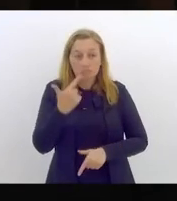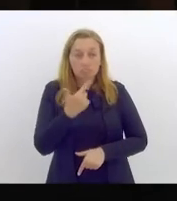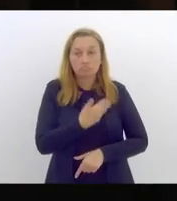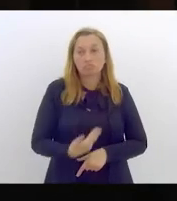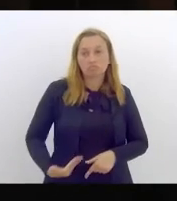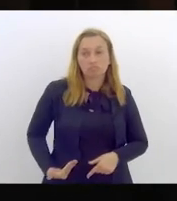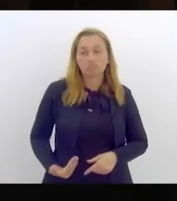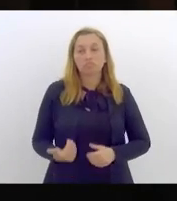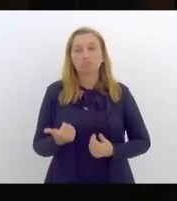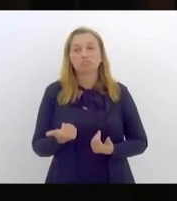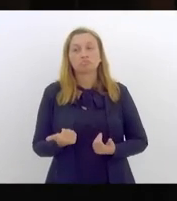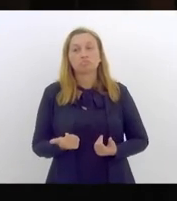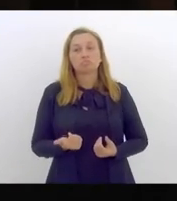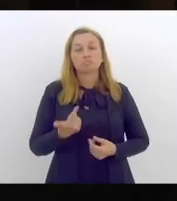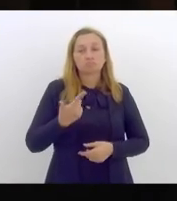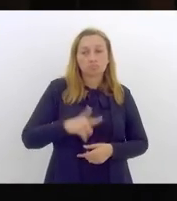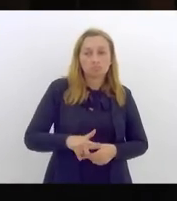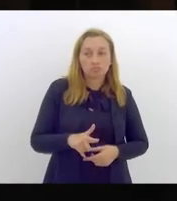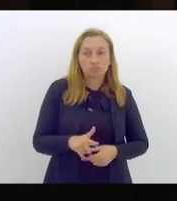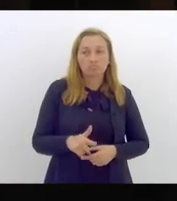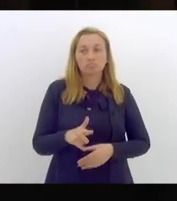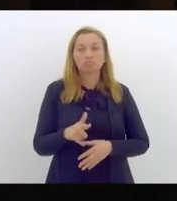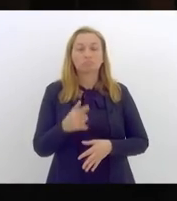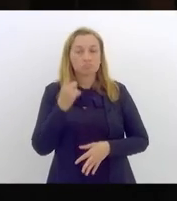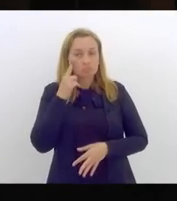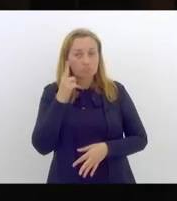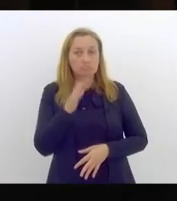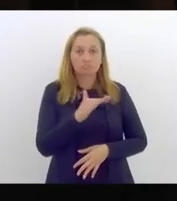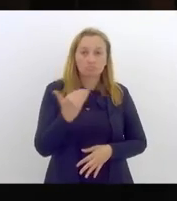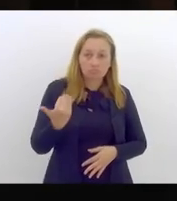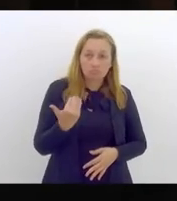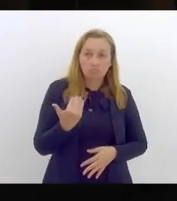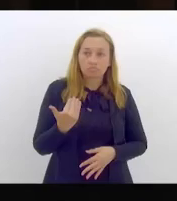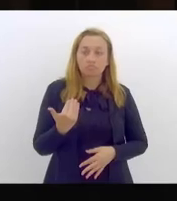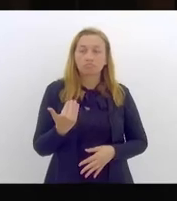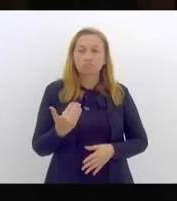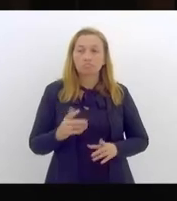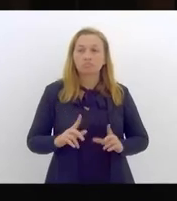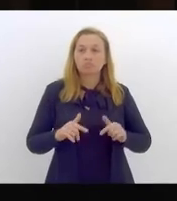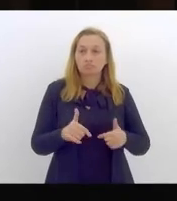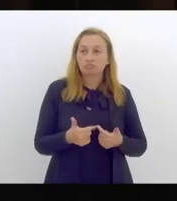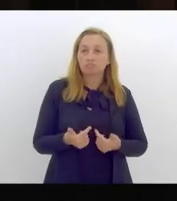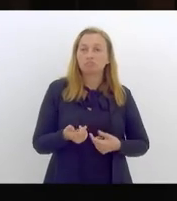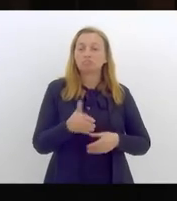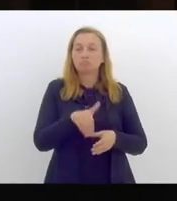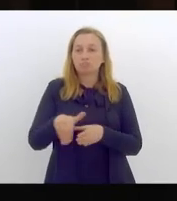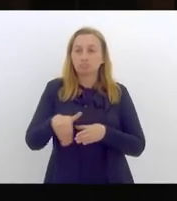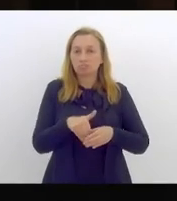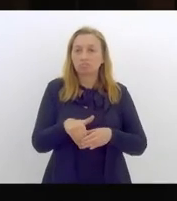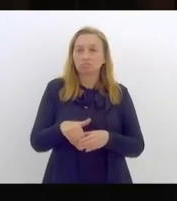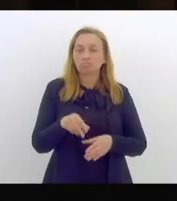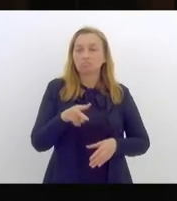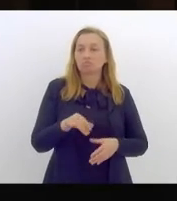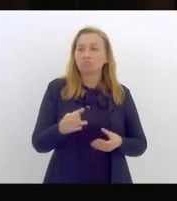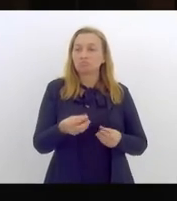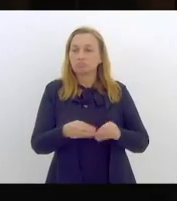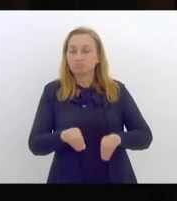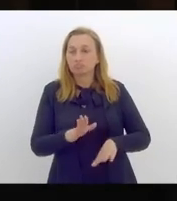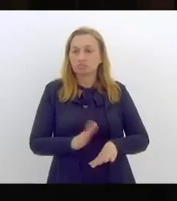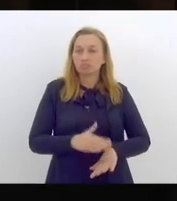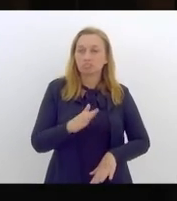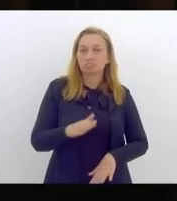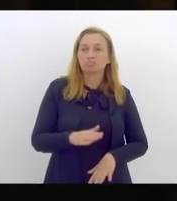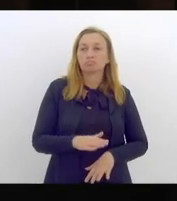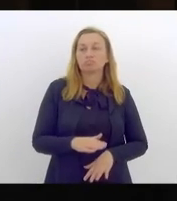governo que aposta de novo na lógica da morte, que aposta em ações eleitoreiras, que vai acabar ainda